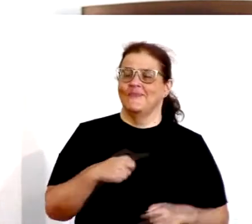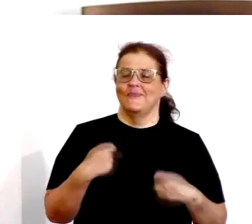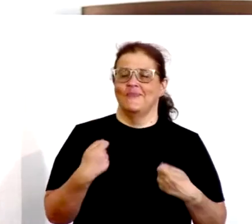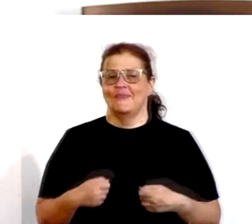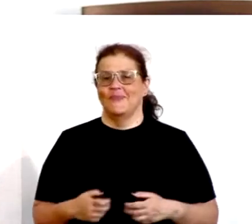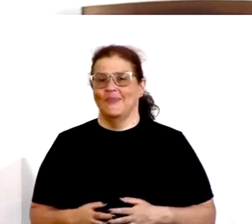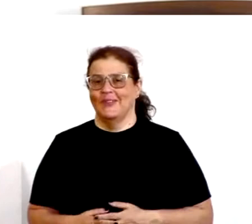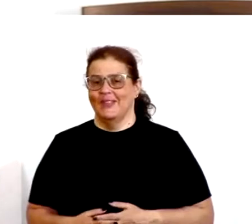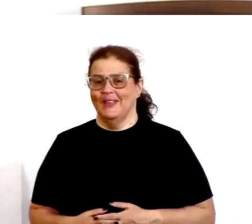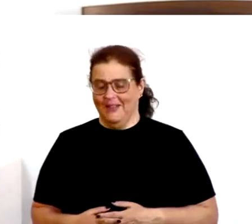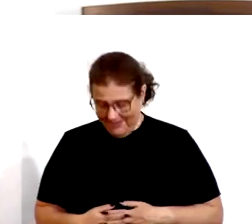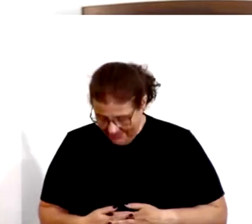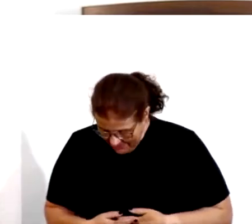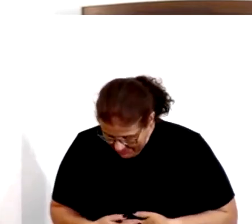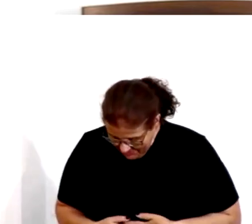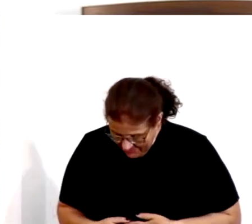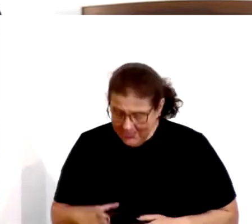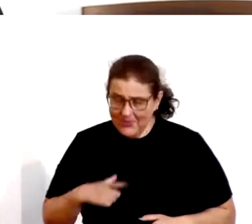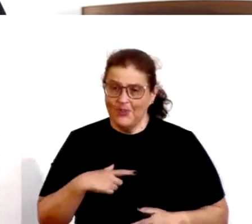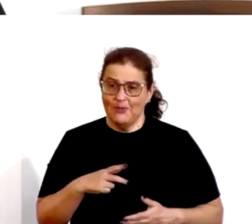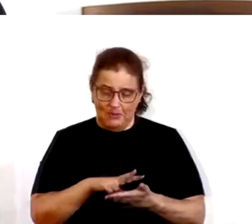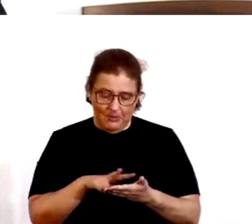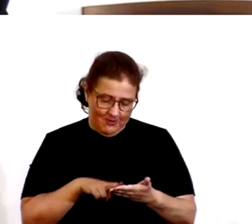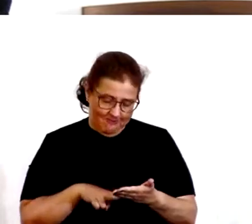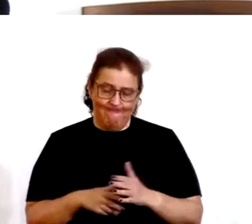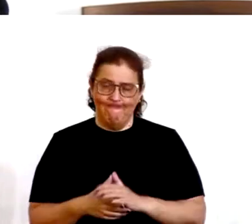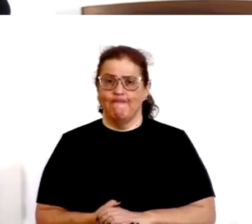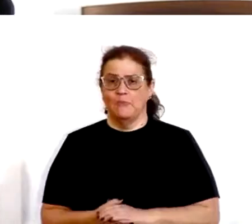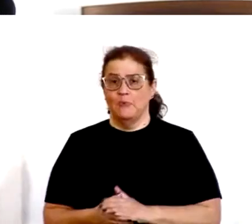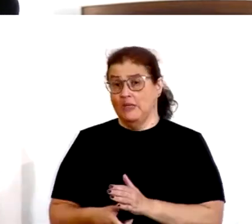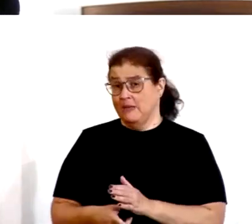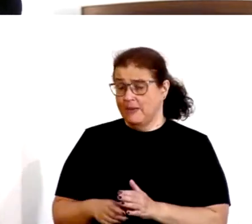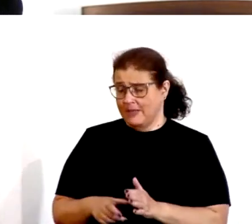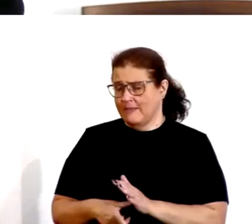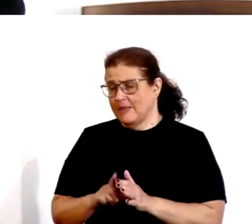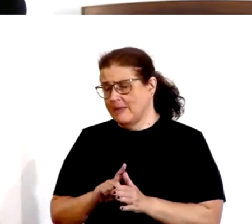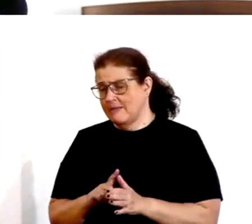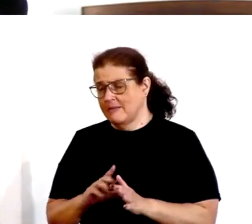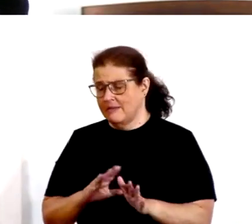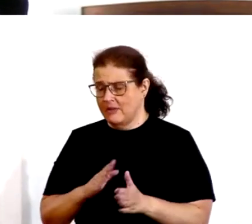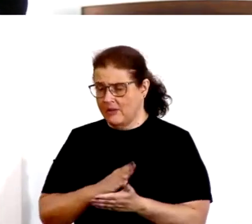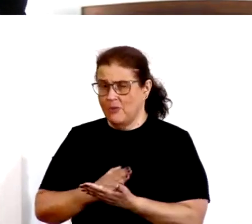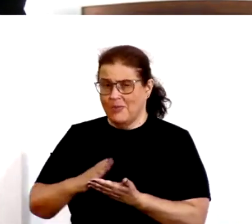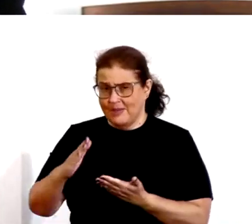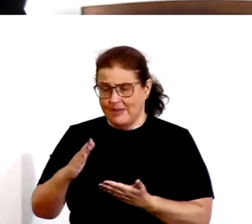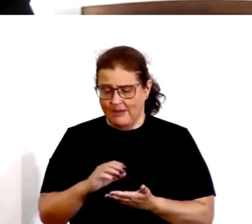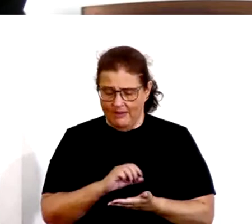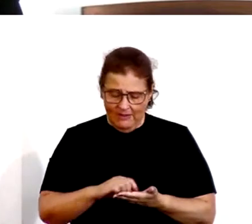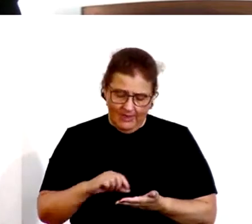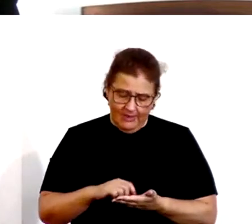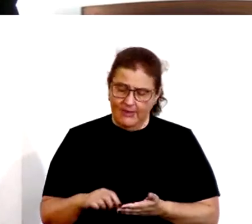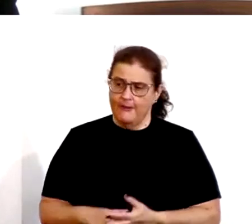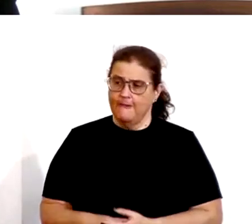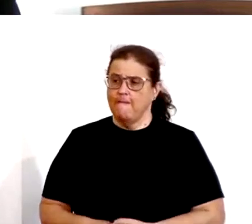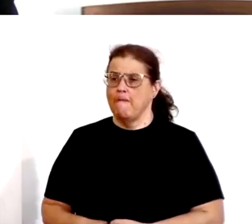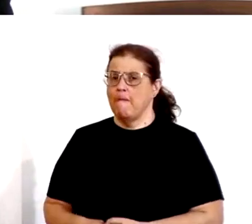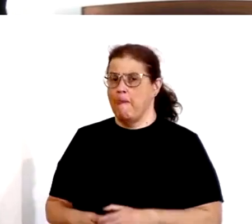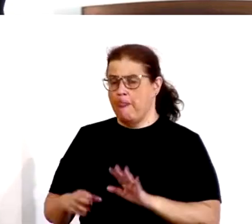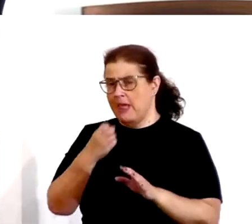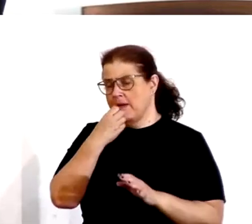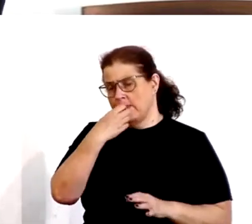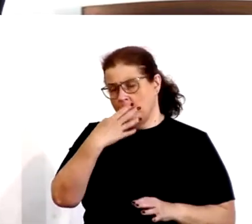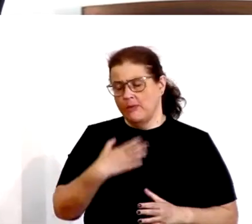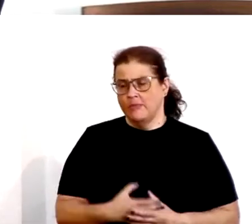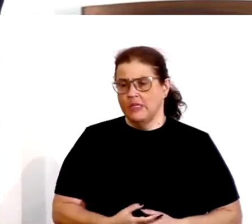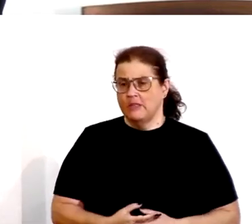vamos ver aqui no texto. Mas antes de propriamente nós entrarmos nesses 2 versículos, é importante a gente olhar